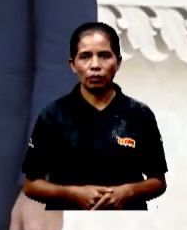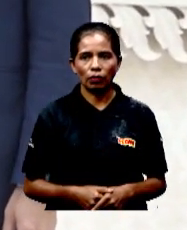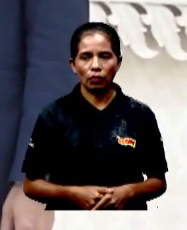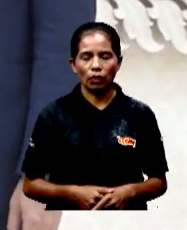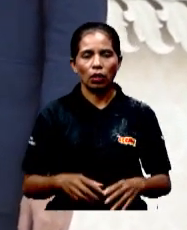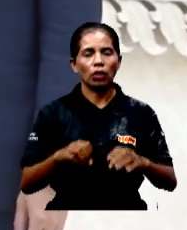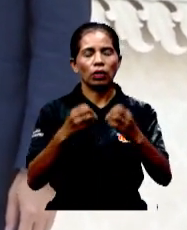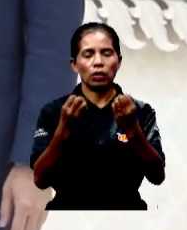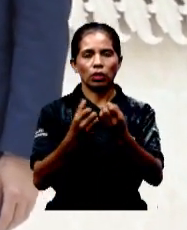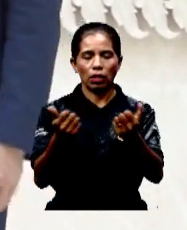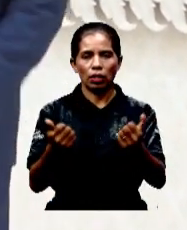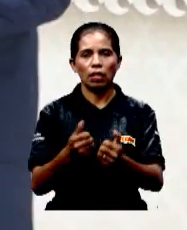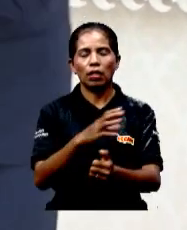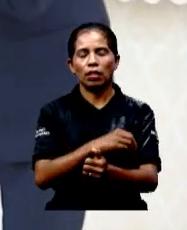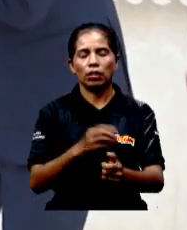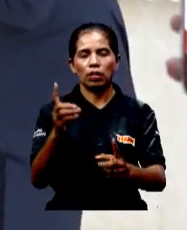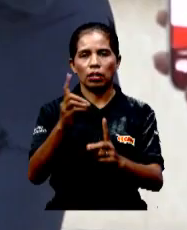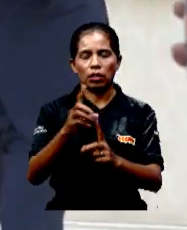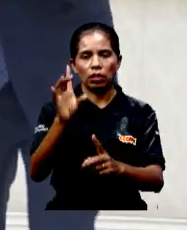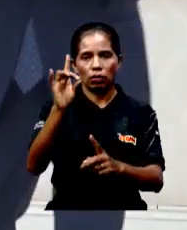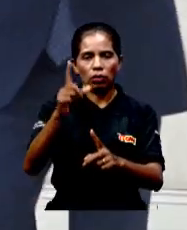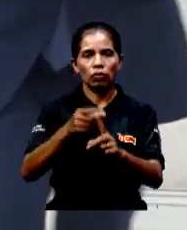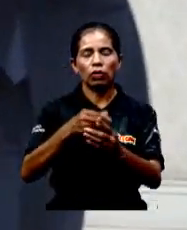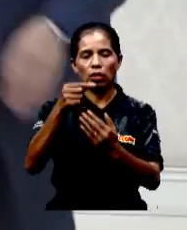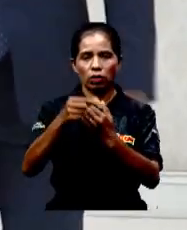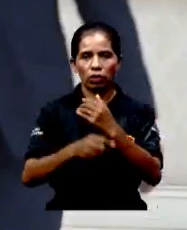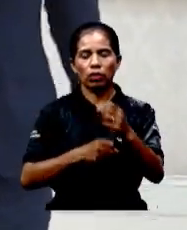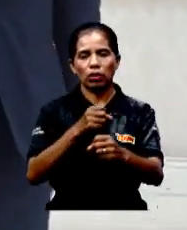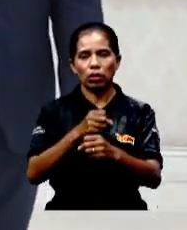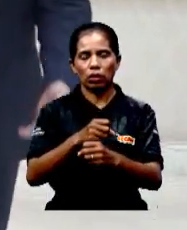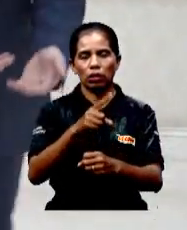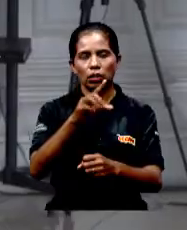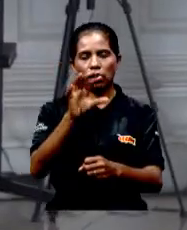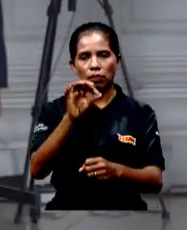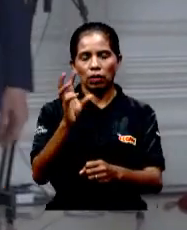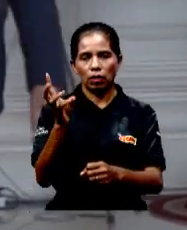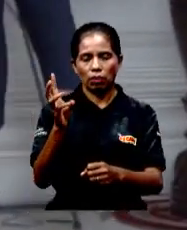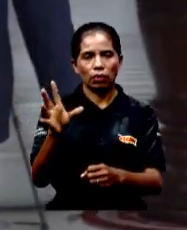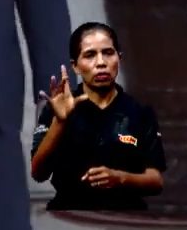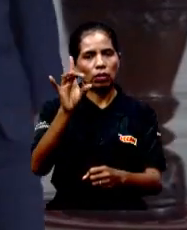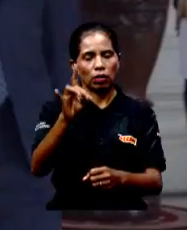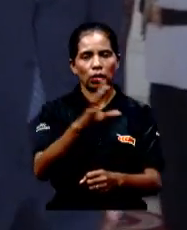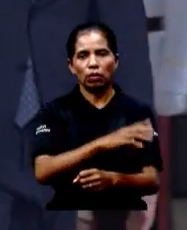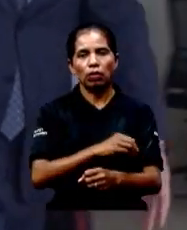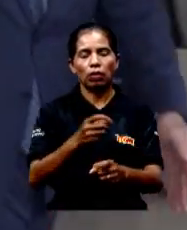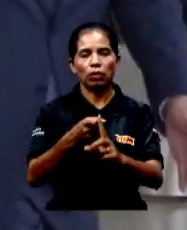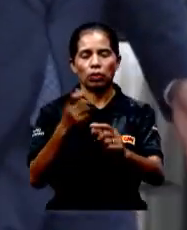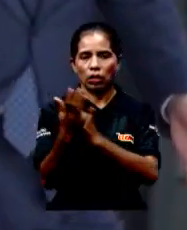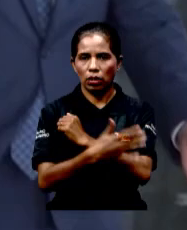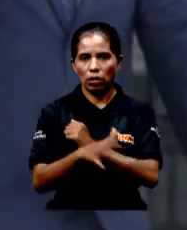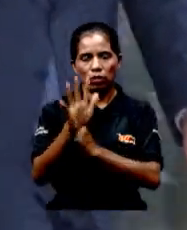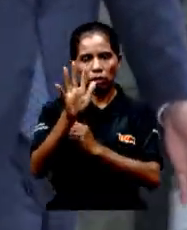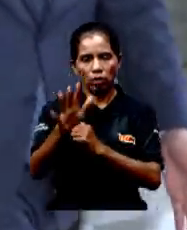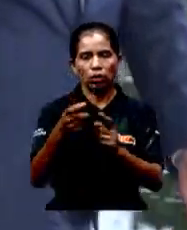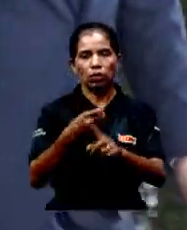Organização ASEAN, Hari Hilorong Walu, Flan Agosto, Tinarinho Ida Atusia, Nenulo Rasinghetu e a Bangkok, Tailândia, Husina São Lima,